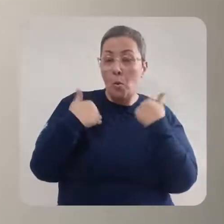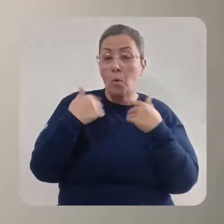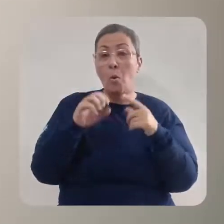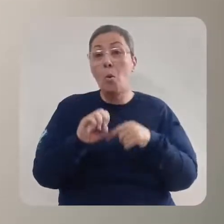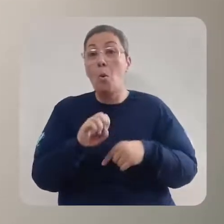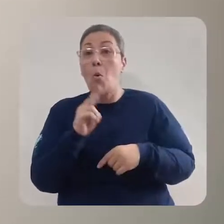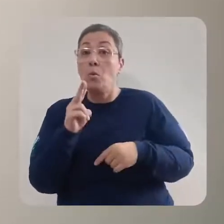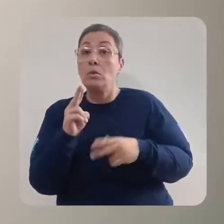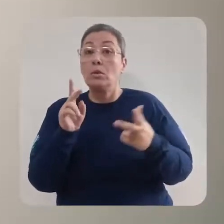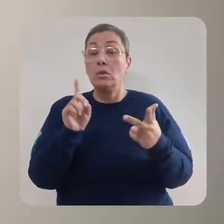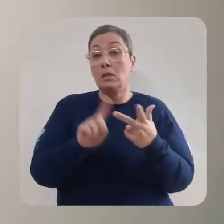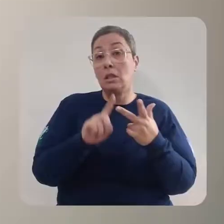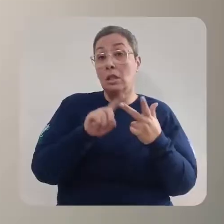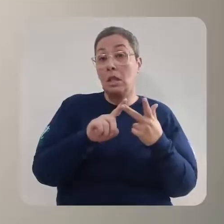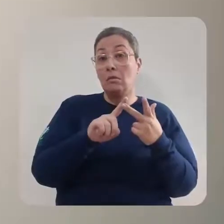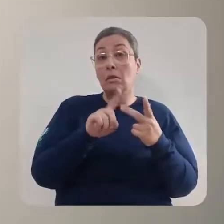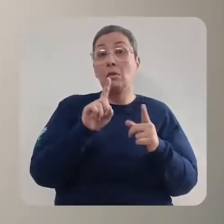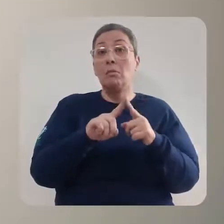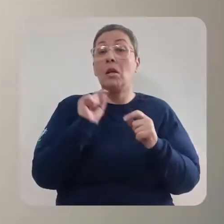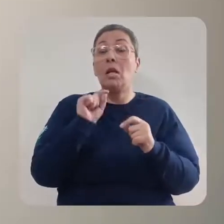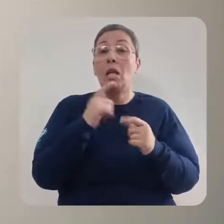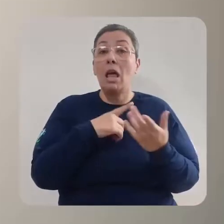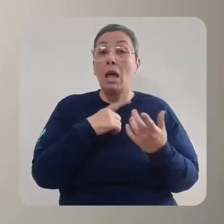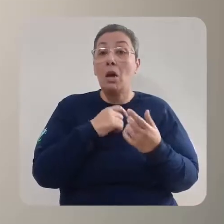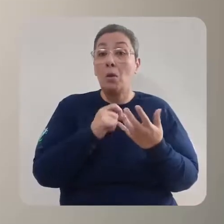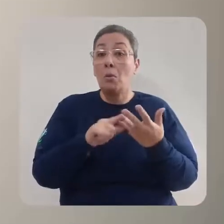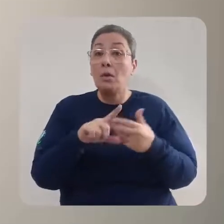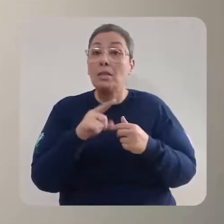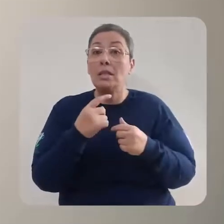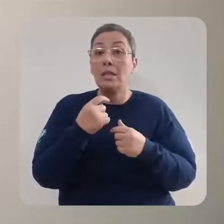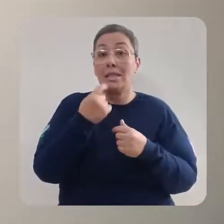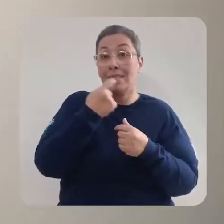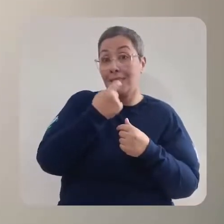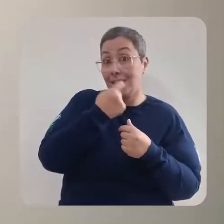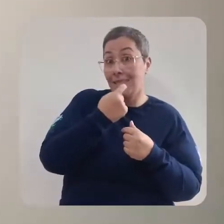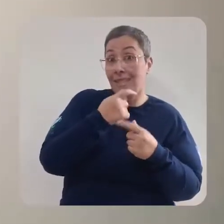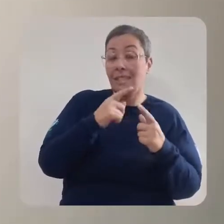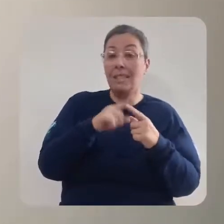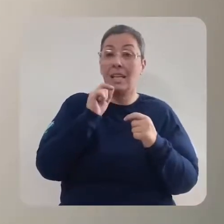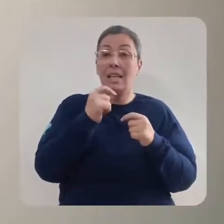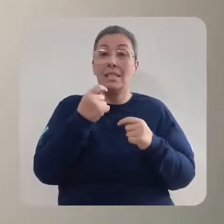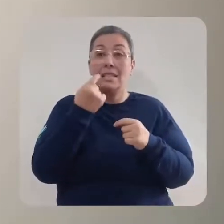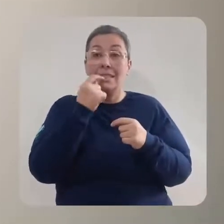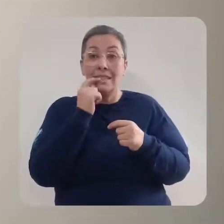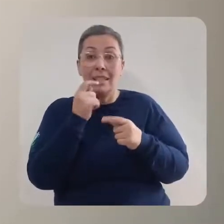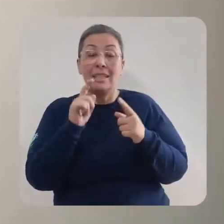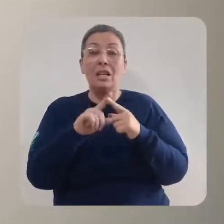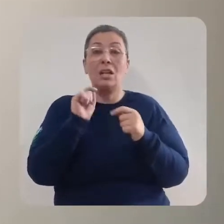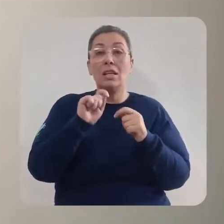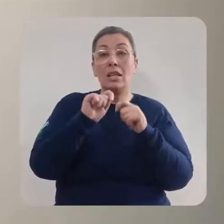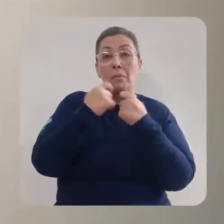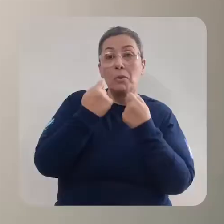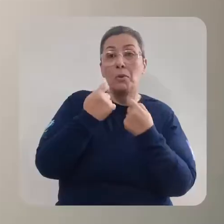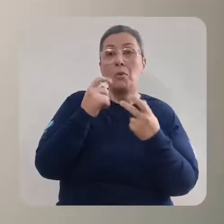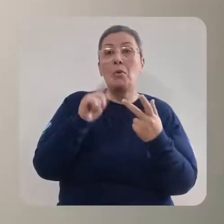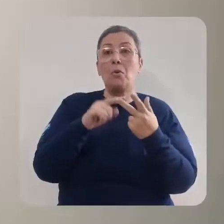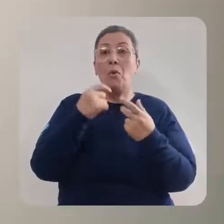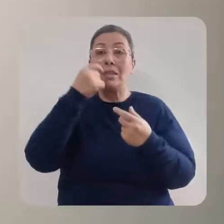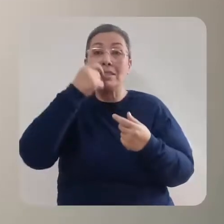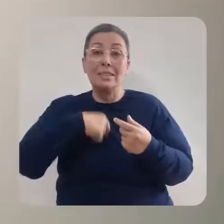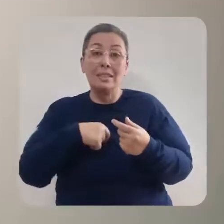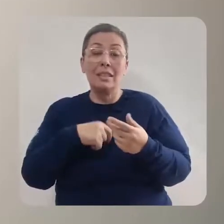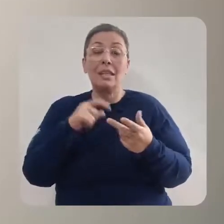Comprido. Outras também envolvem as questões dos dentes, né? Lá tá com uma cárie, o dente quebrou, o